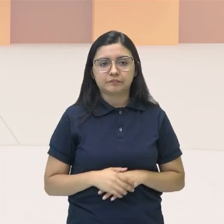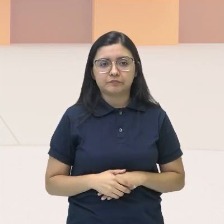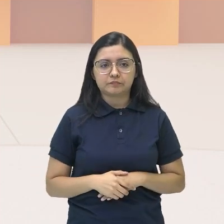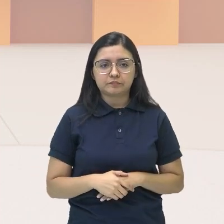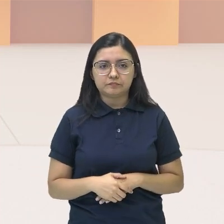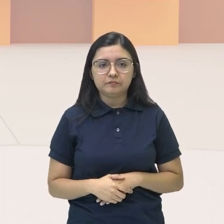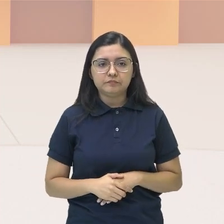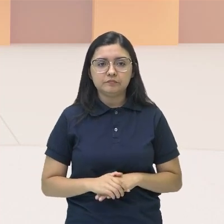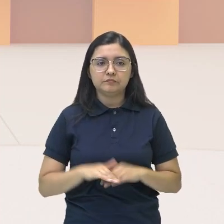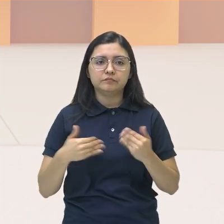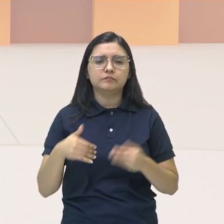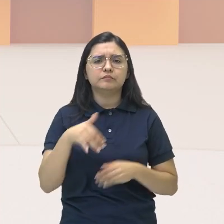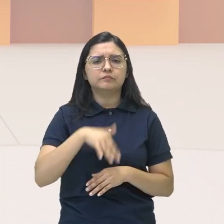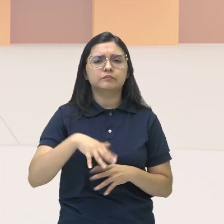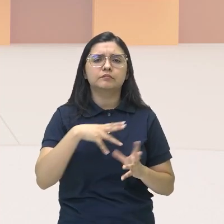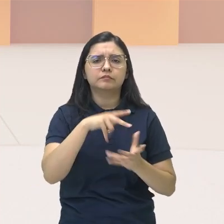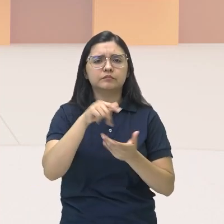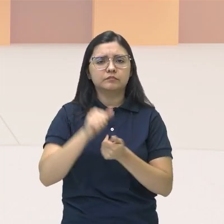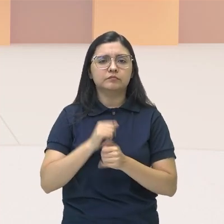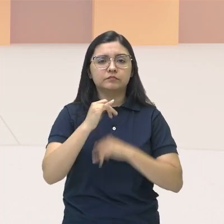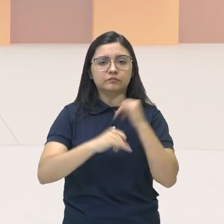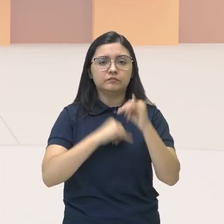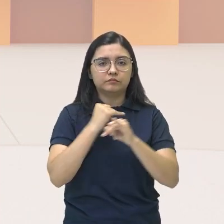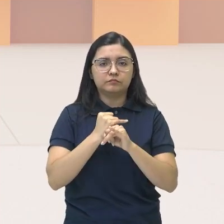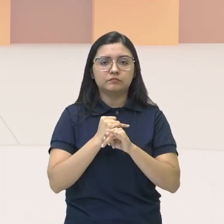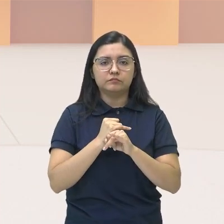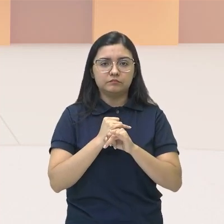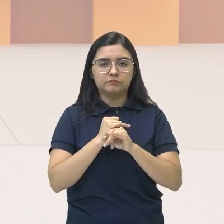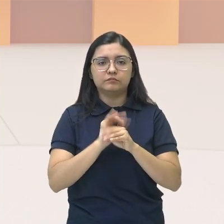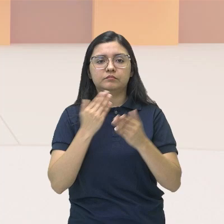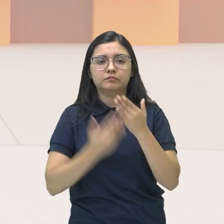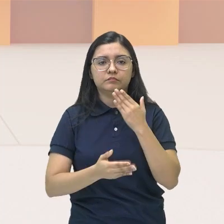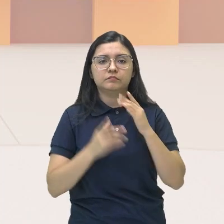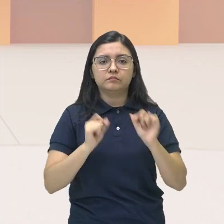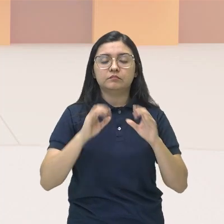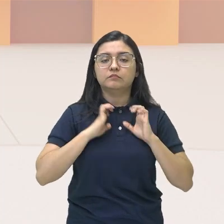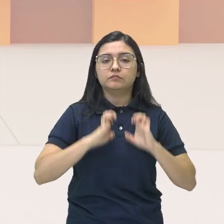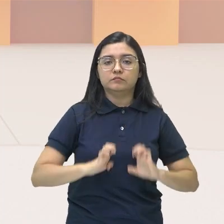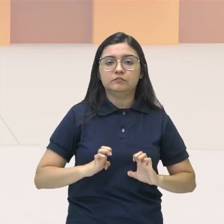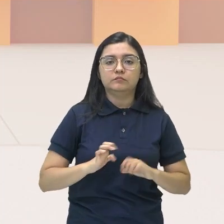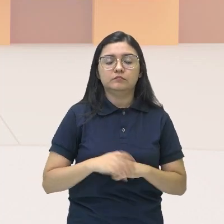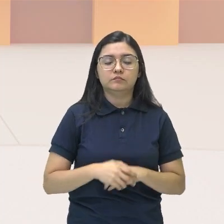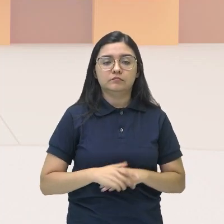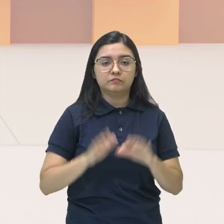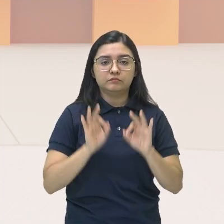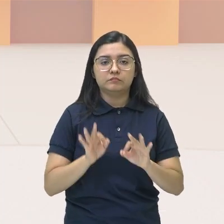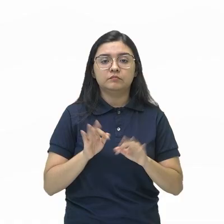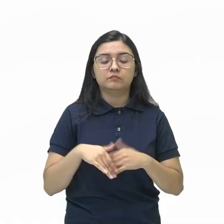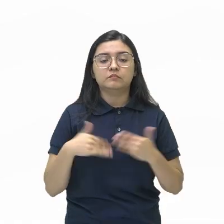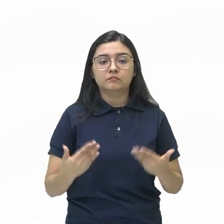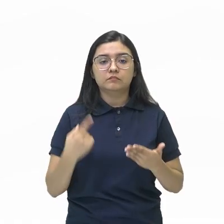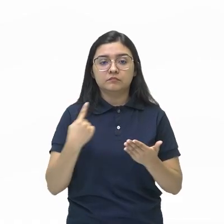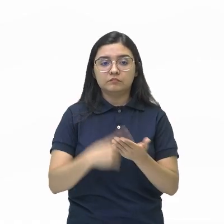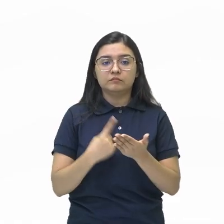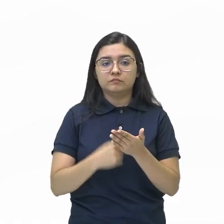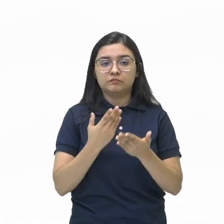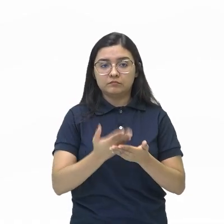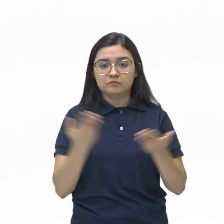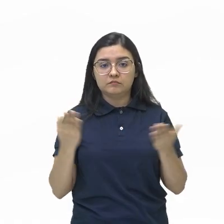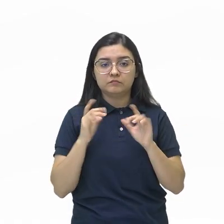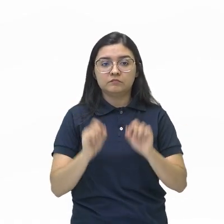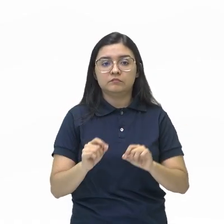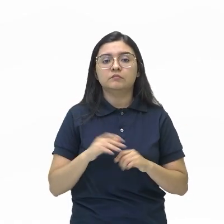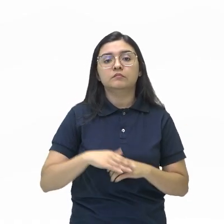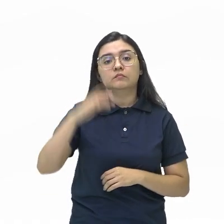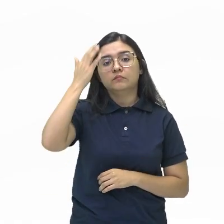com esse mundo digital aí, para não perder a nossa eticidade. Tá bom? Então eu convido vocês